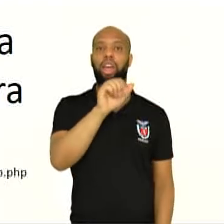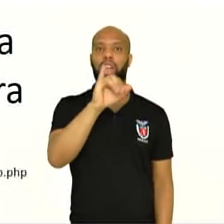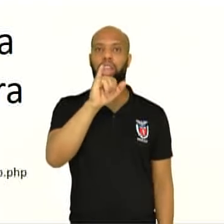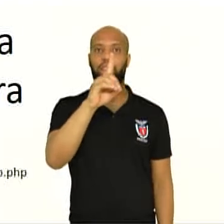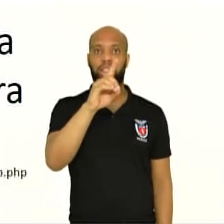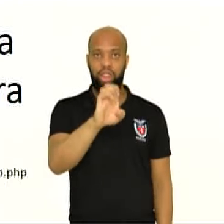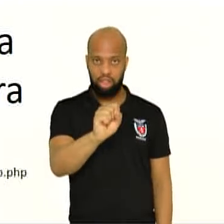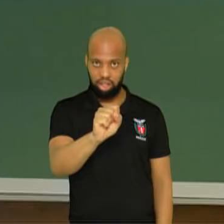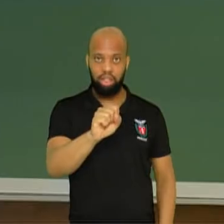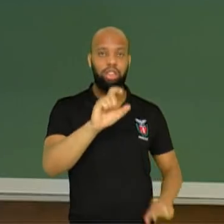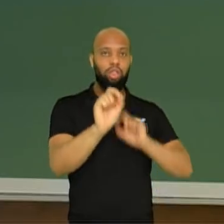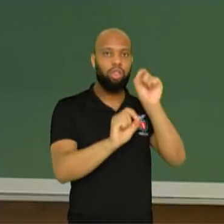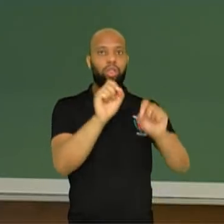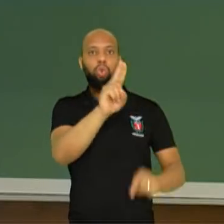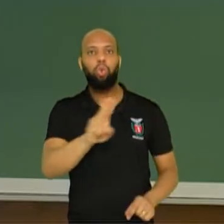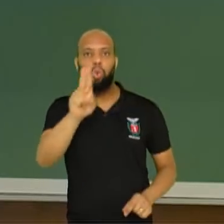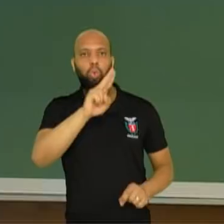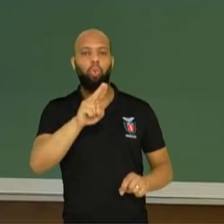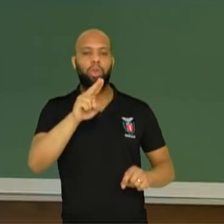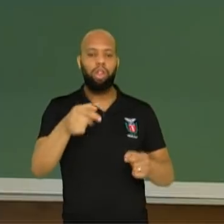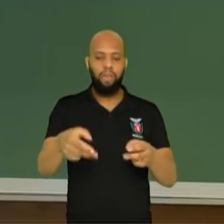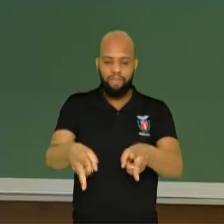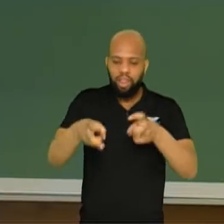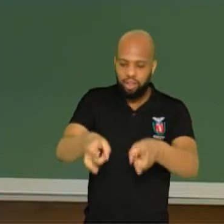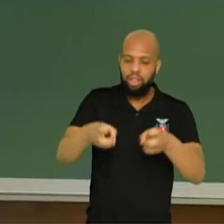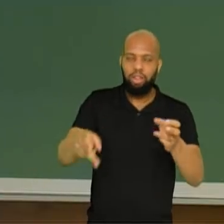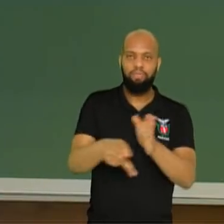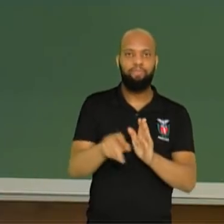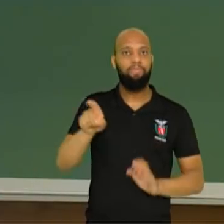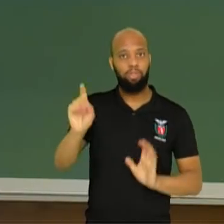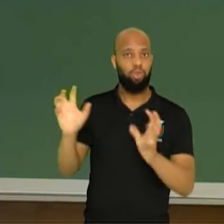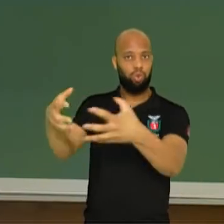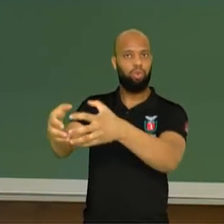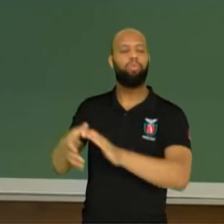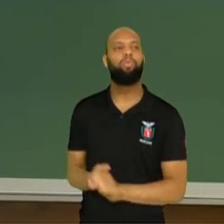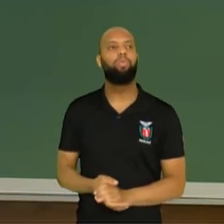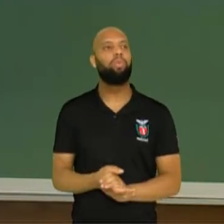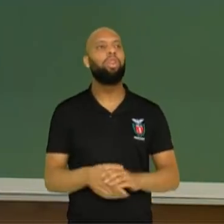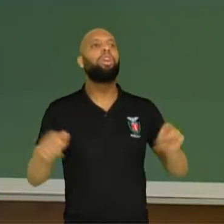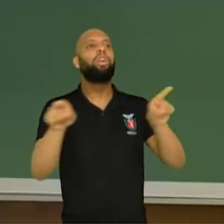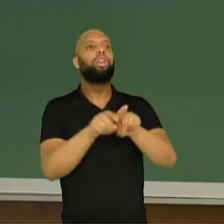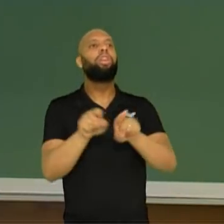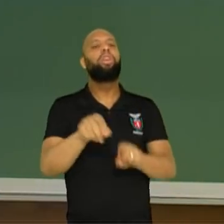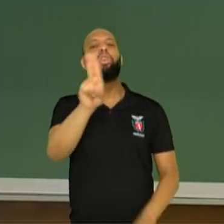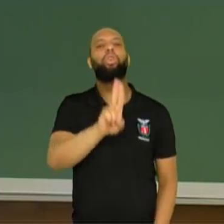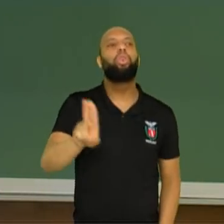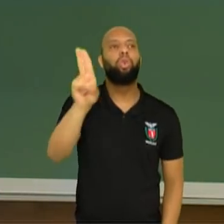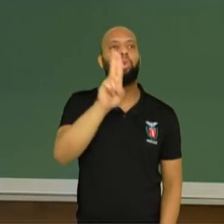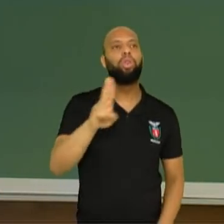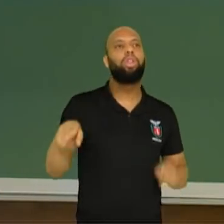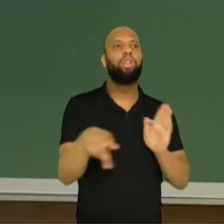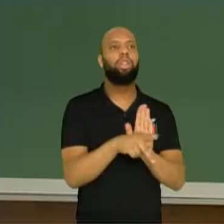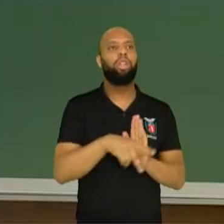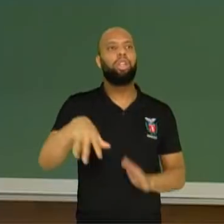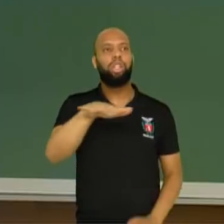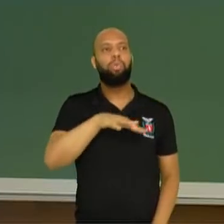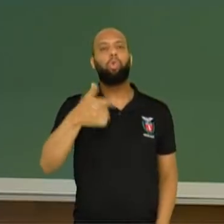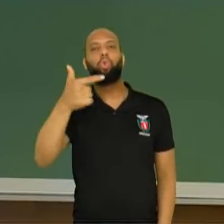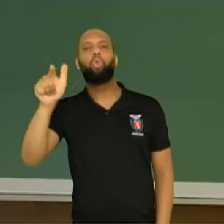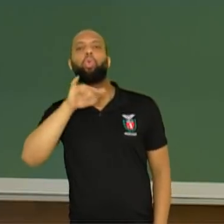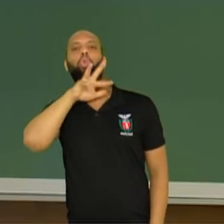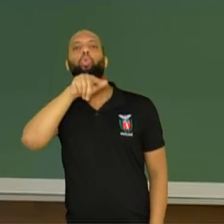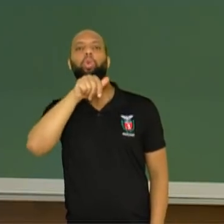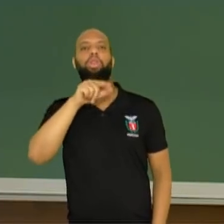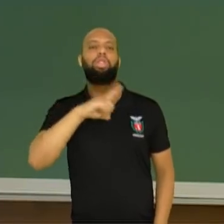são feitos a partir de substâncias extraídas das esponjas. Elas também servem como ambiente para que outros animais possam